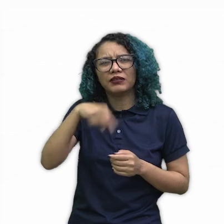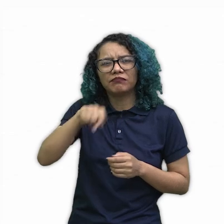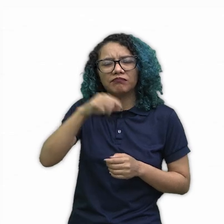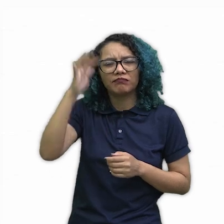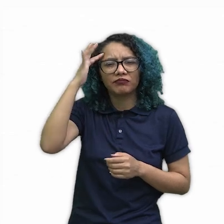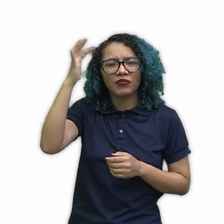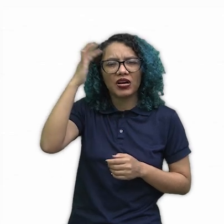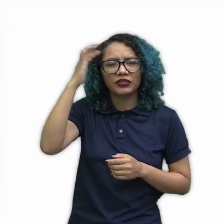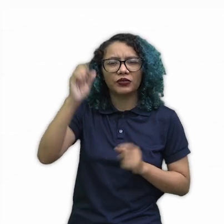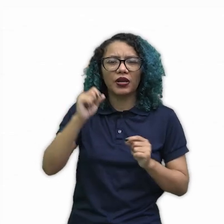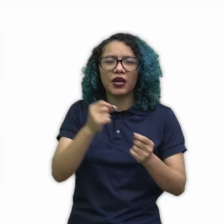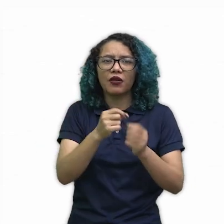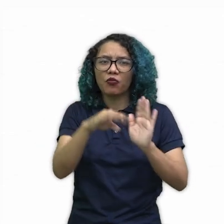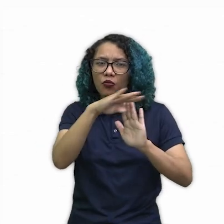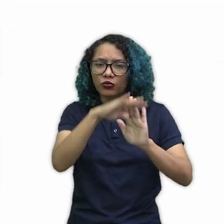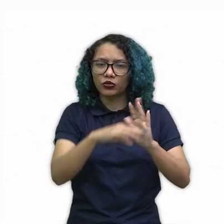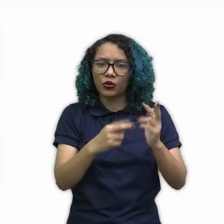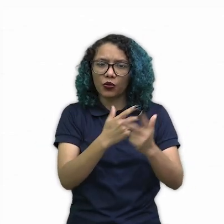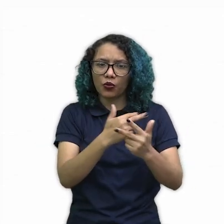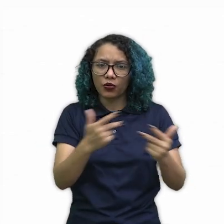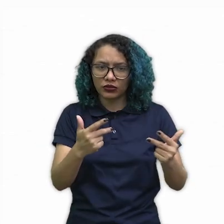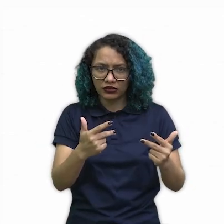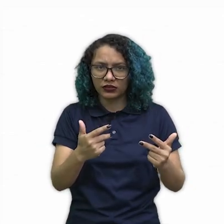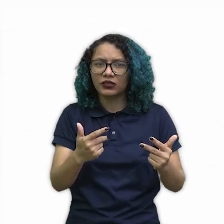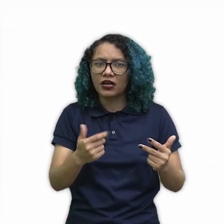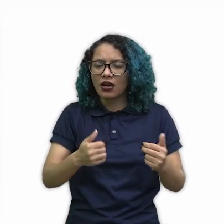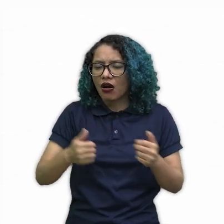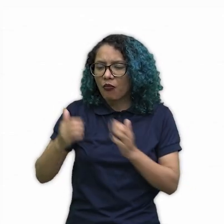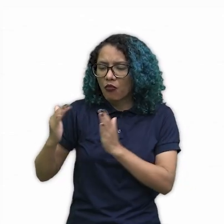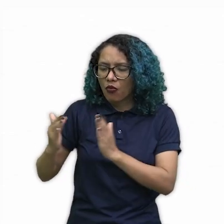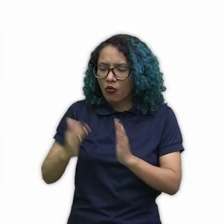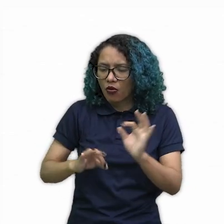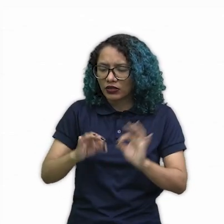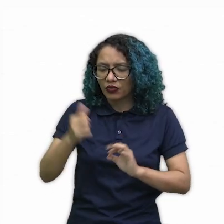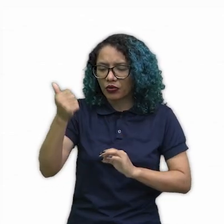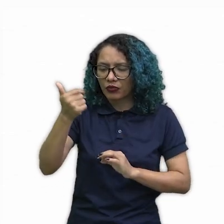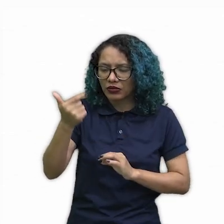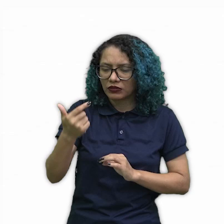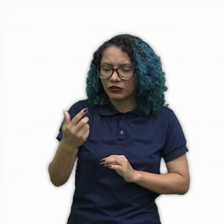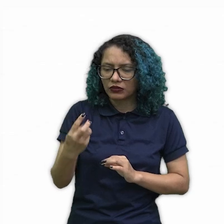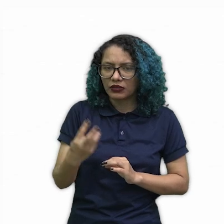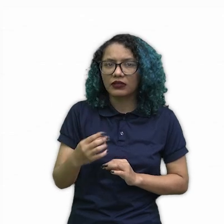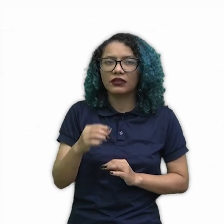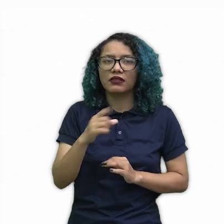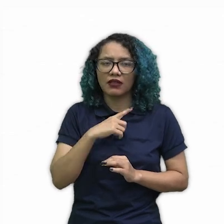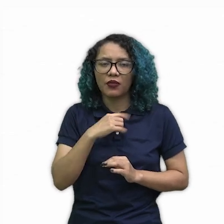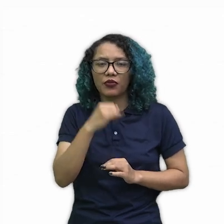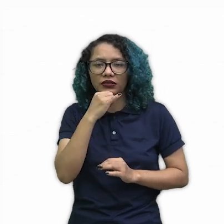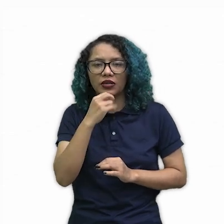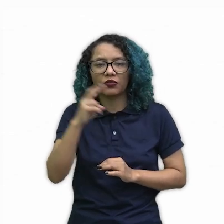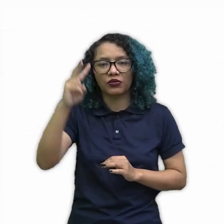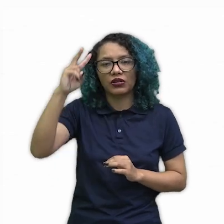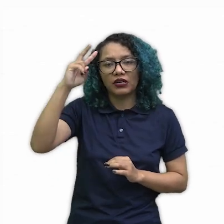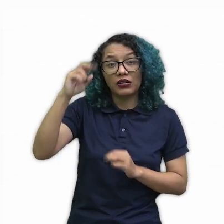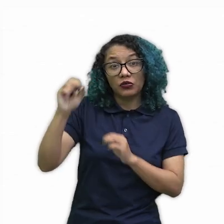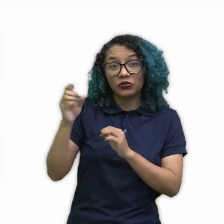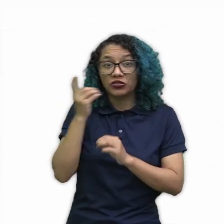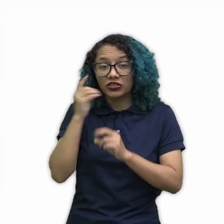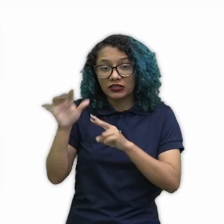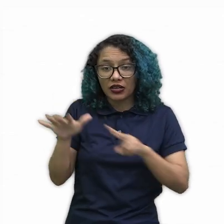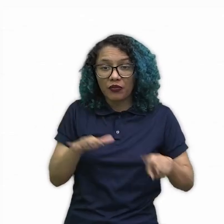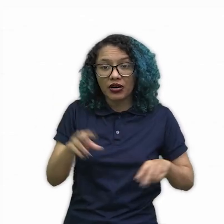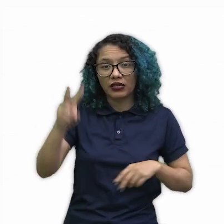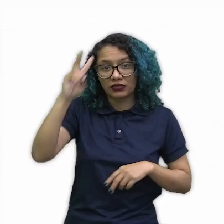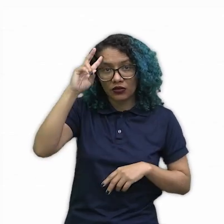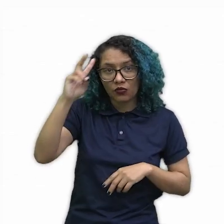que segue uma certa ordem. Por exemplo, os dias da semana. Segunda, terça, quarta,